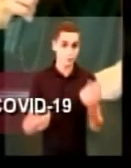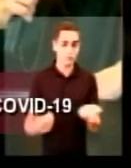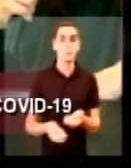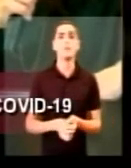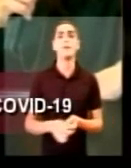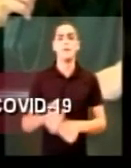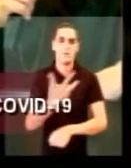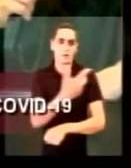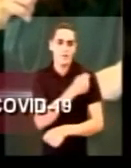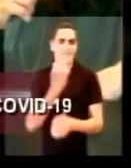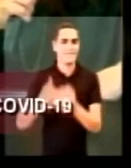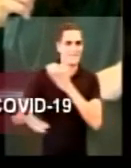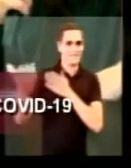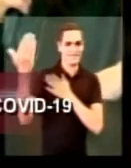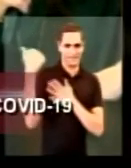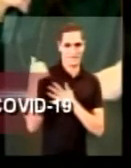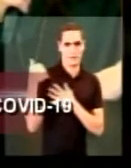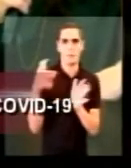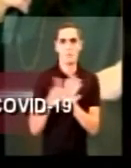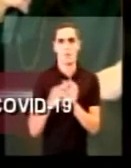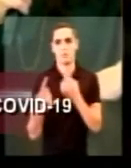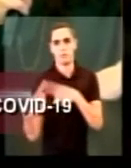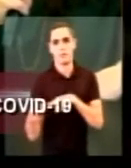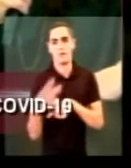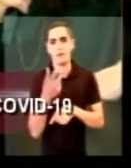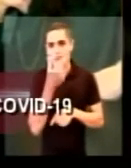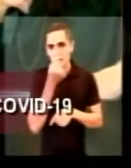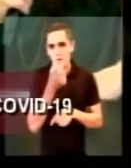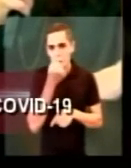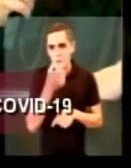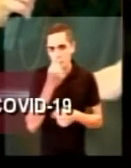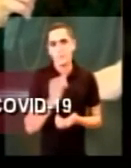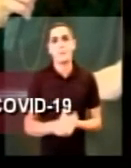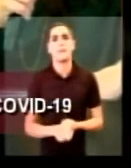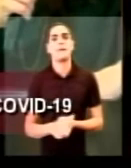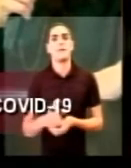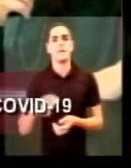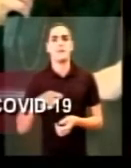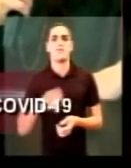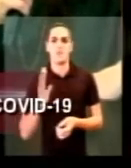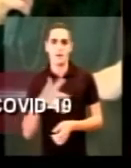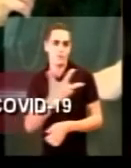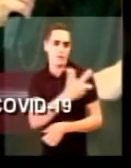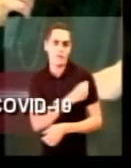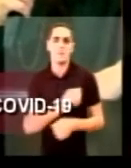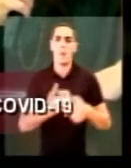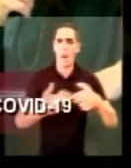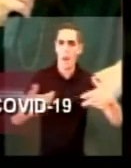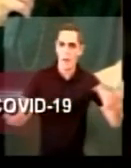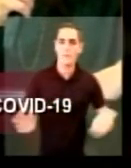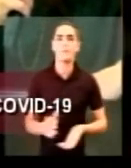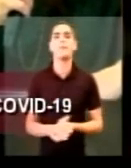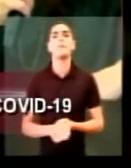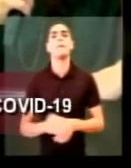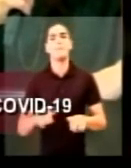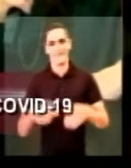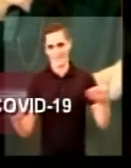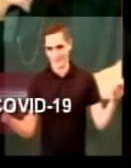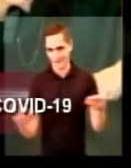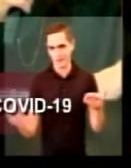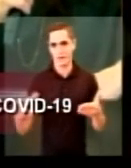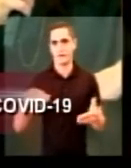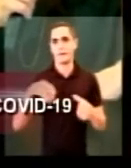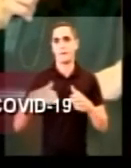até superamos esse grupo, e para essa campanha esse número pode ser maior, considerando que todos os estabelecimentos tiveram